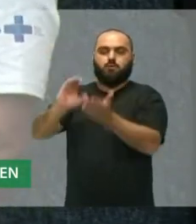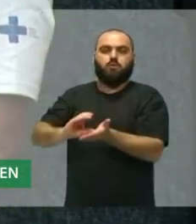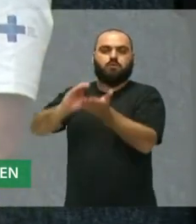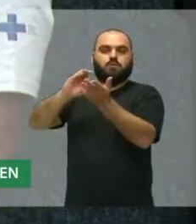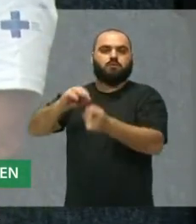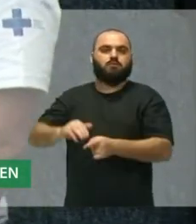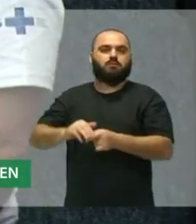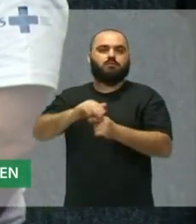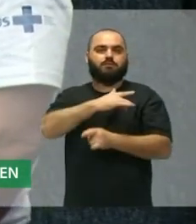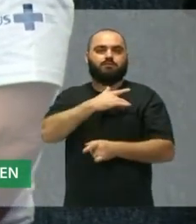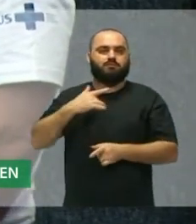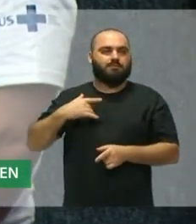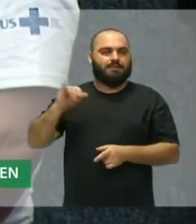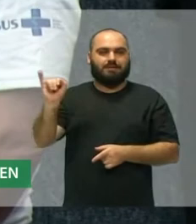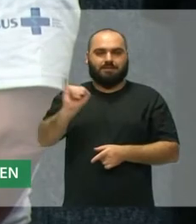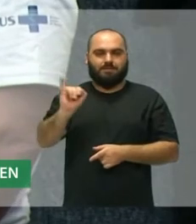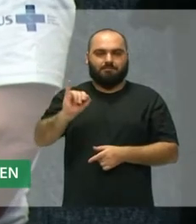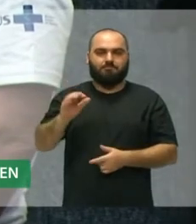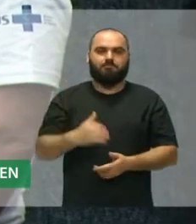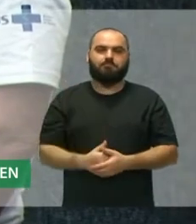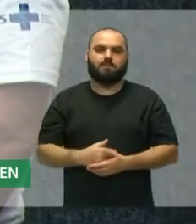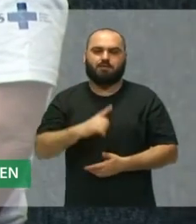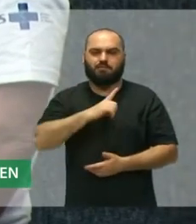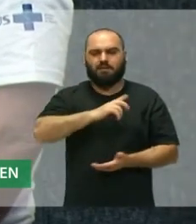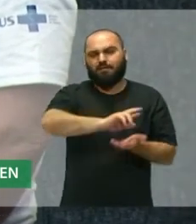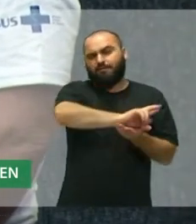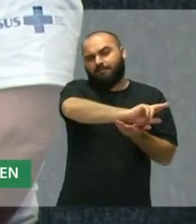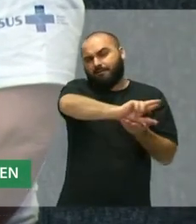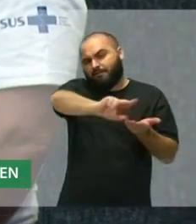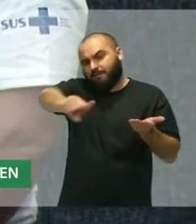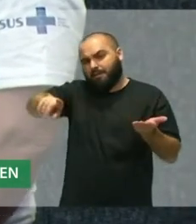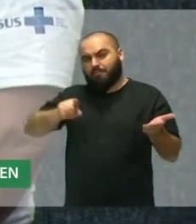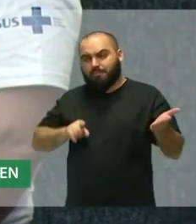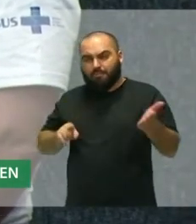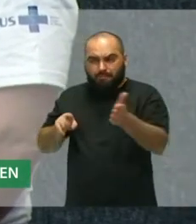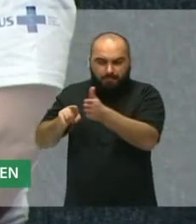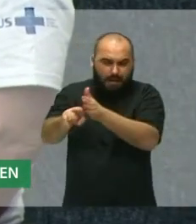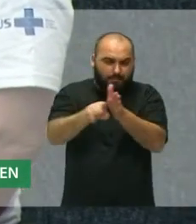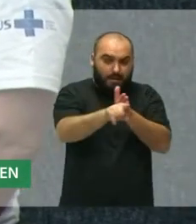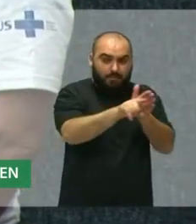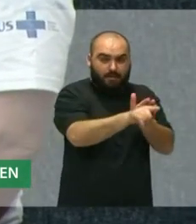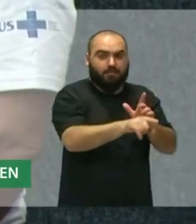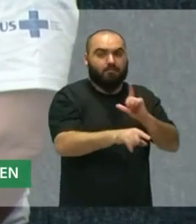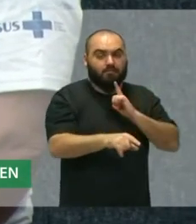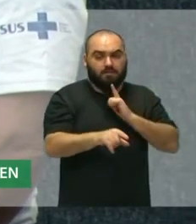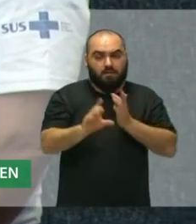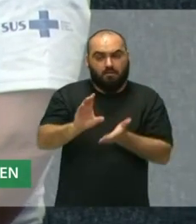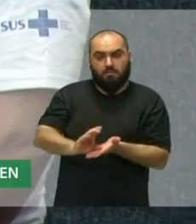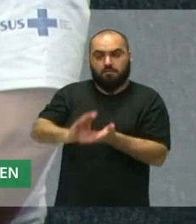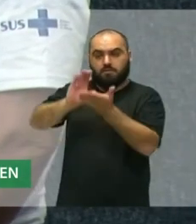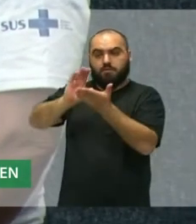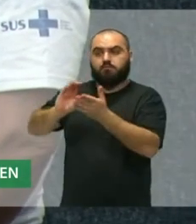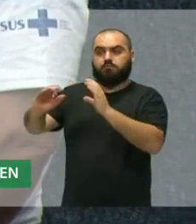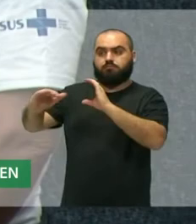Saúde de Itajaí. Eu teria várias perguntas para fazer aqui, até porque tem conselheiros me mandando algumas